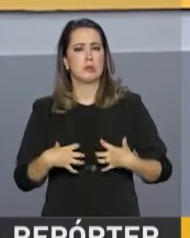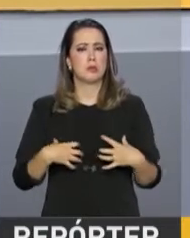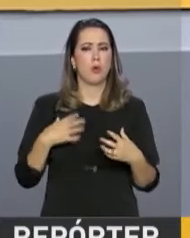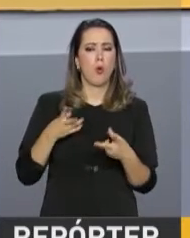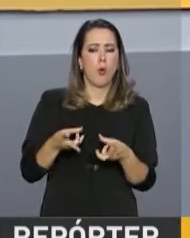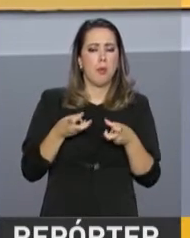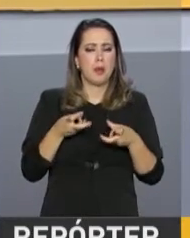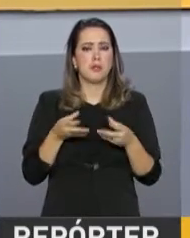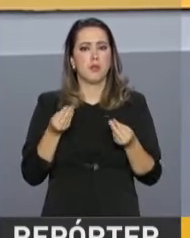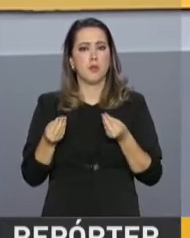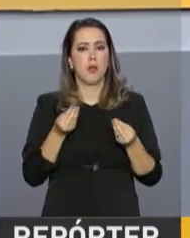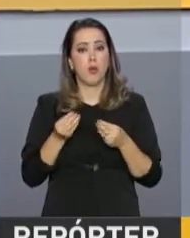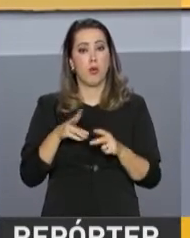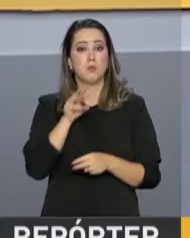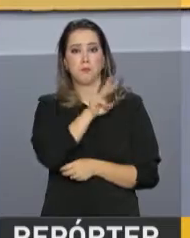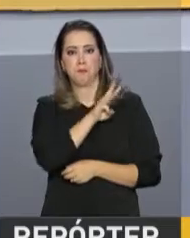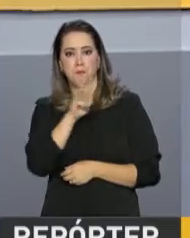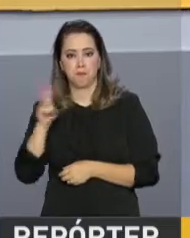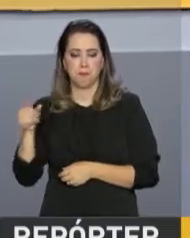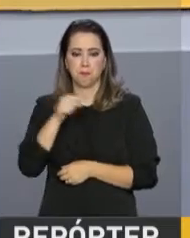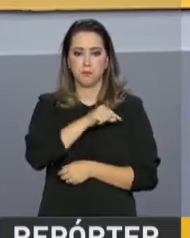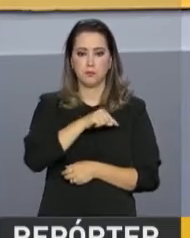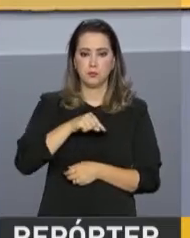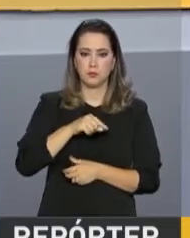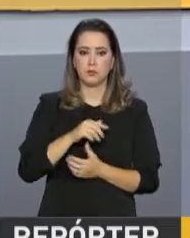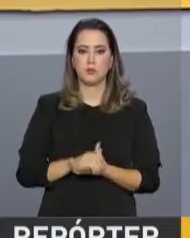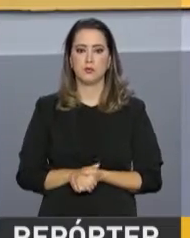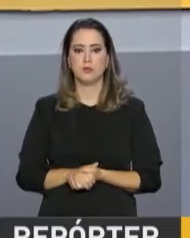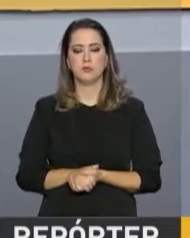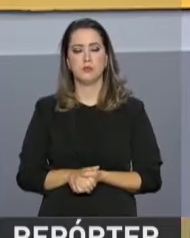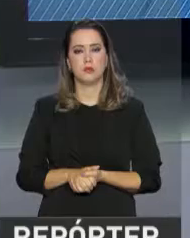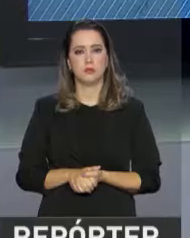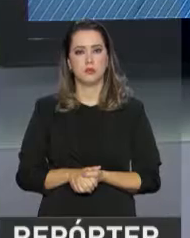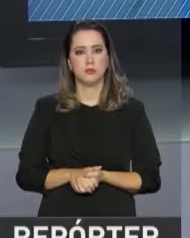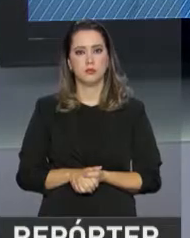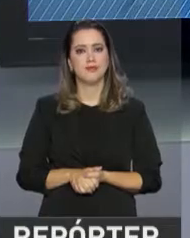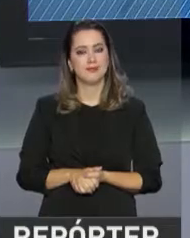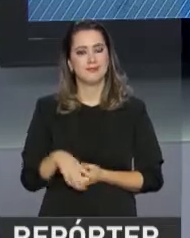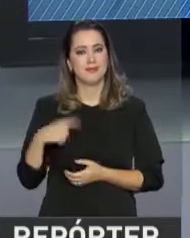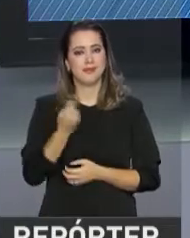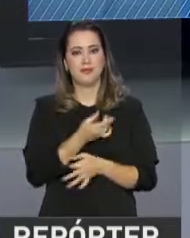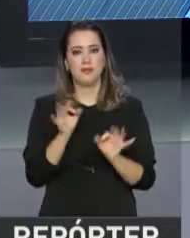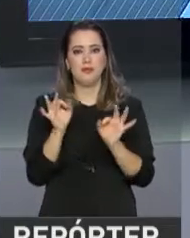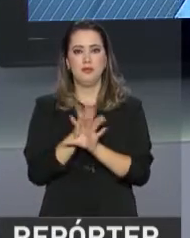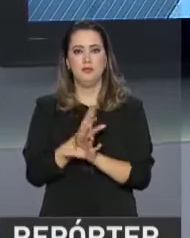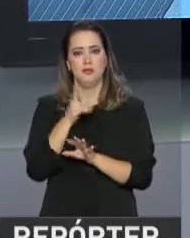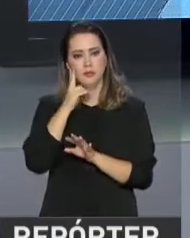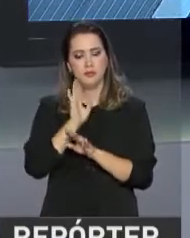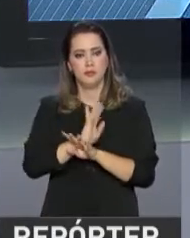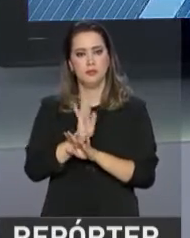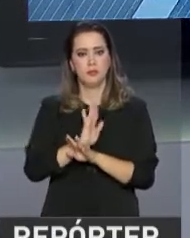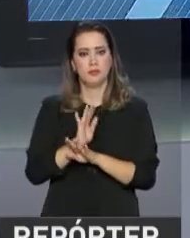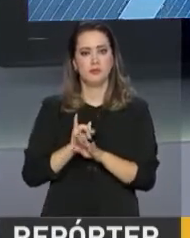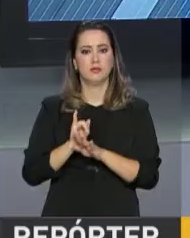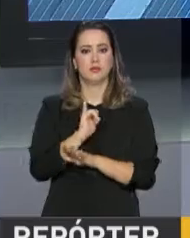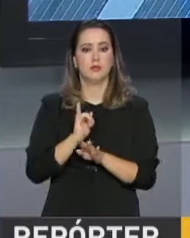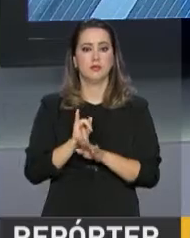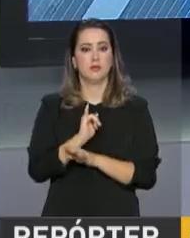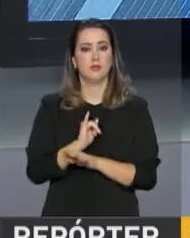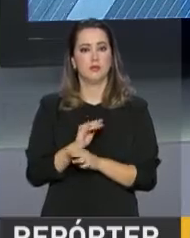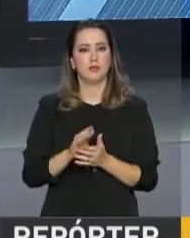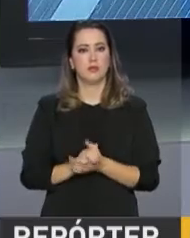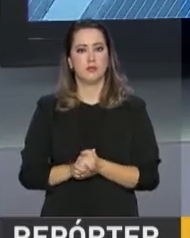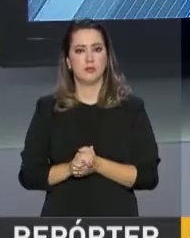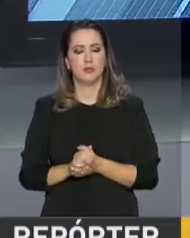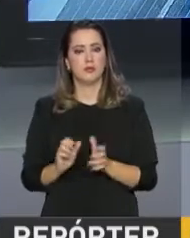estão disponíveis na página do ministério da saúde na internet e nós ficamos por aqui você pode rever as reportagens no